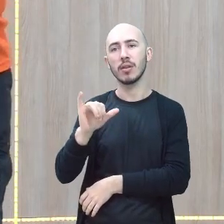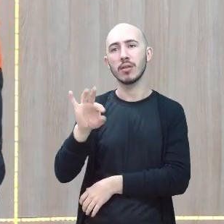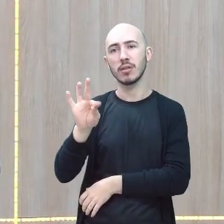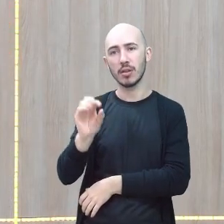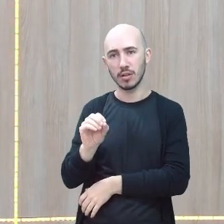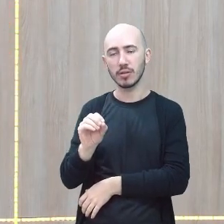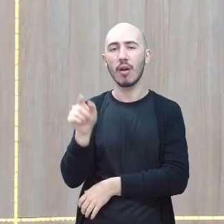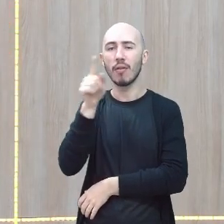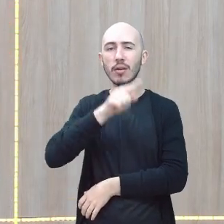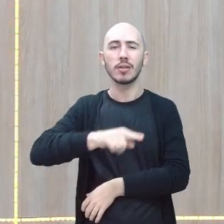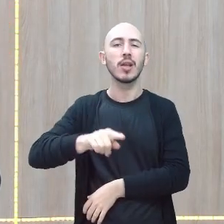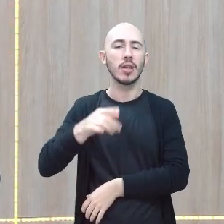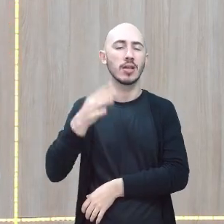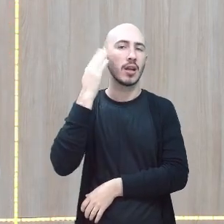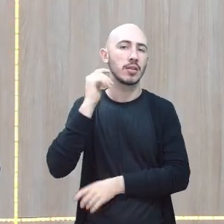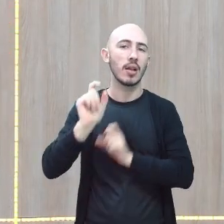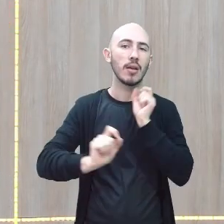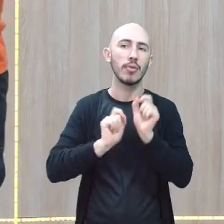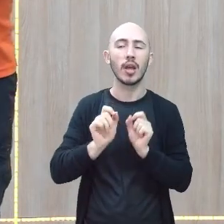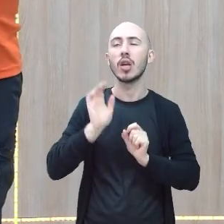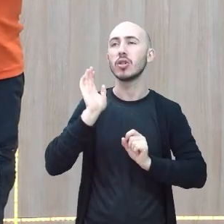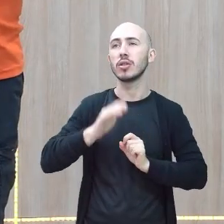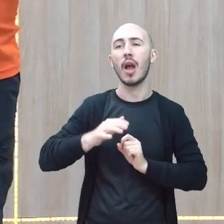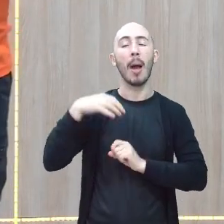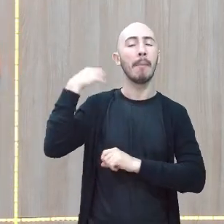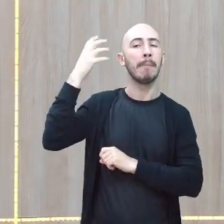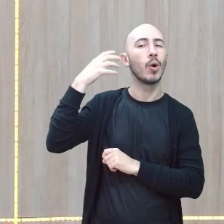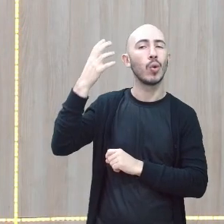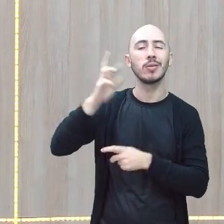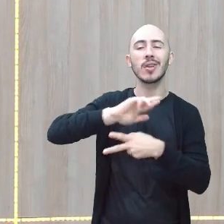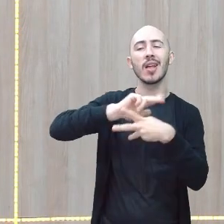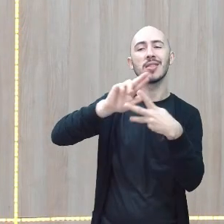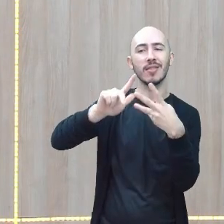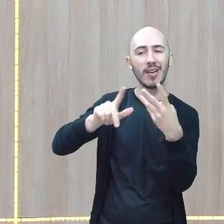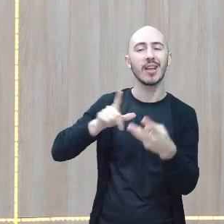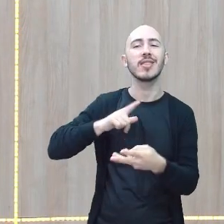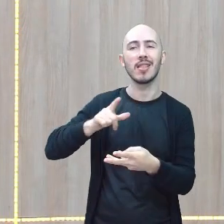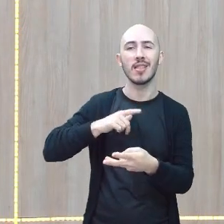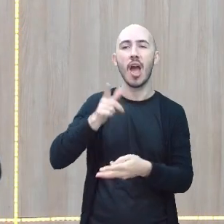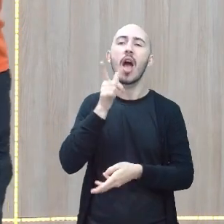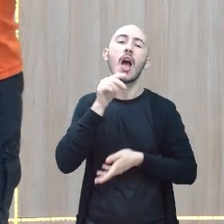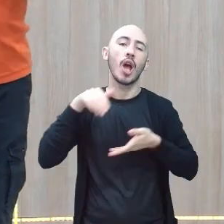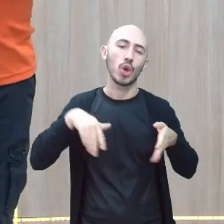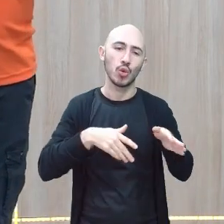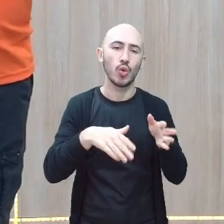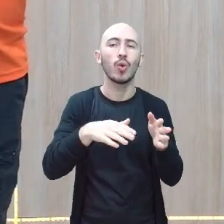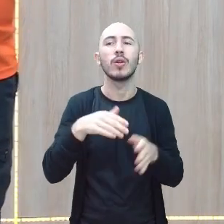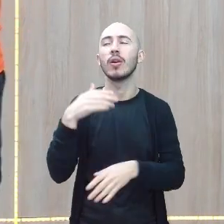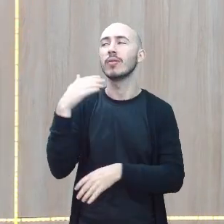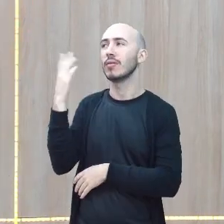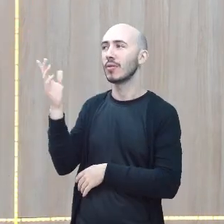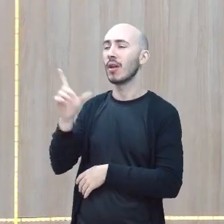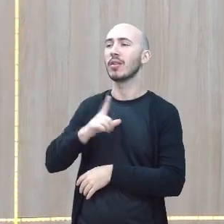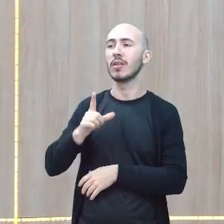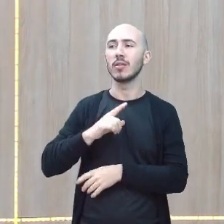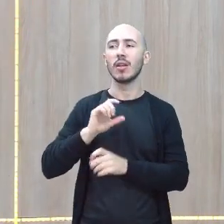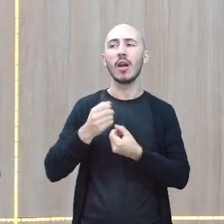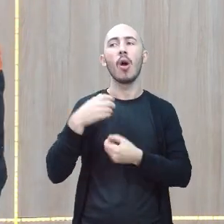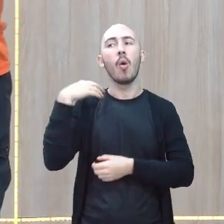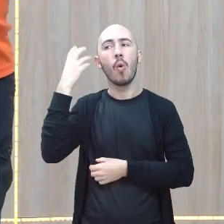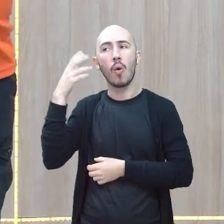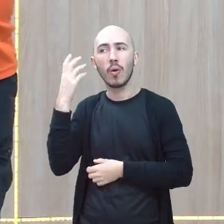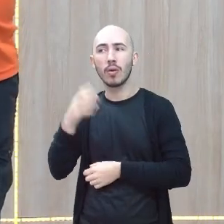Porque ele já foi muito cantado, né, em música, né? Existe até uma música, né, cantada,